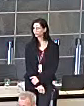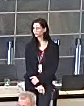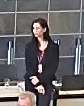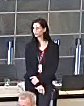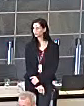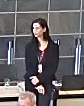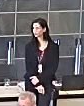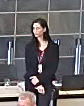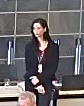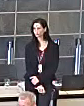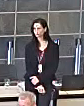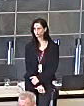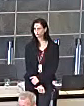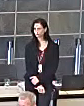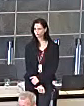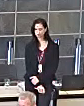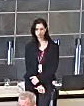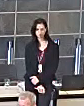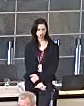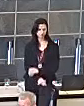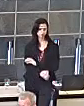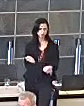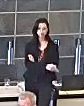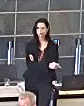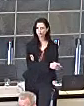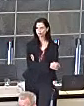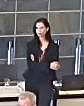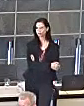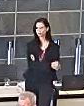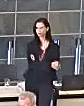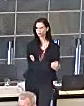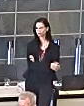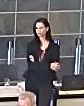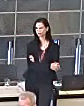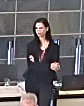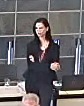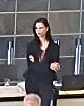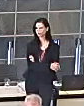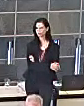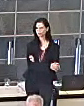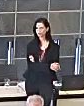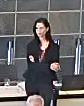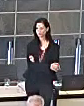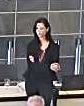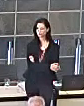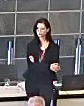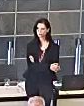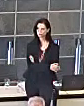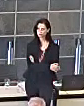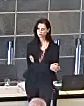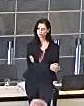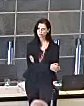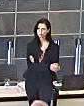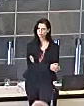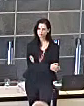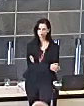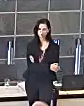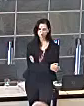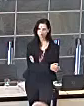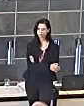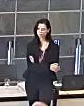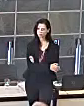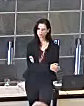e peço que Ele as guarde e abençoe. Então, a minha gratidão é a cada uma de vocês,